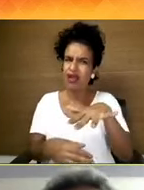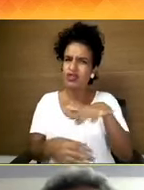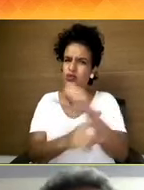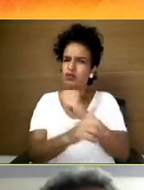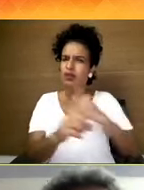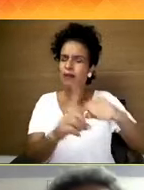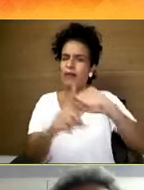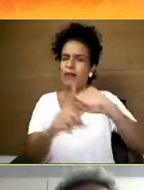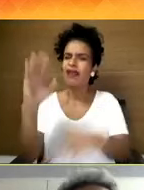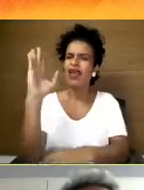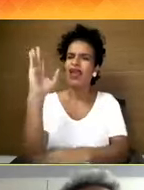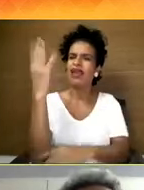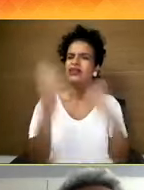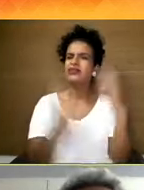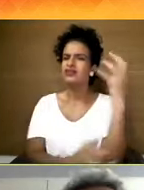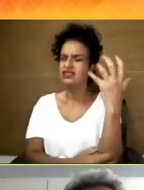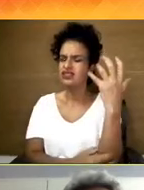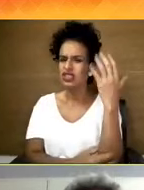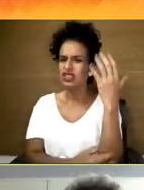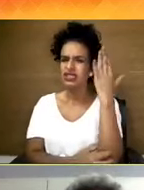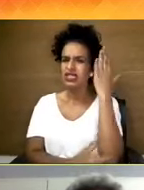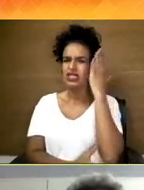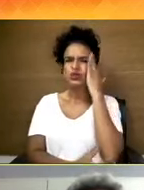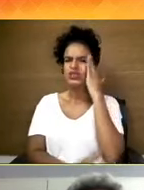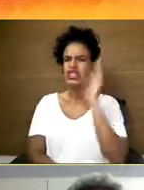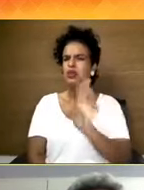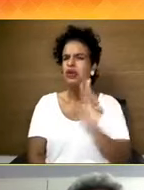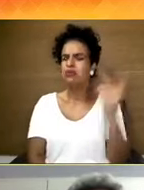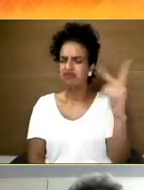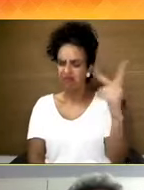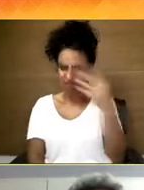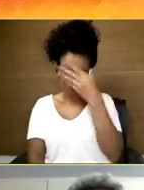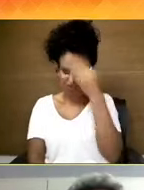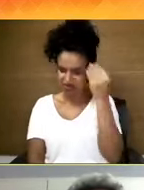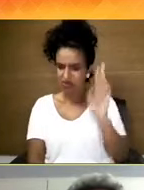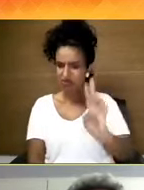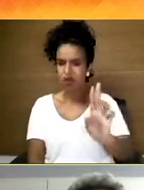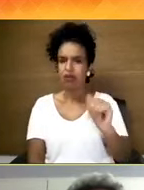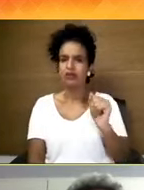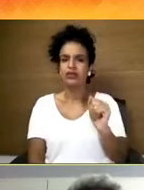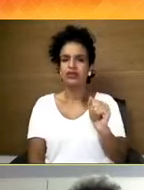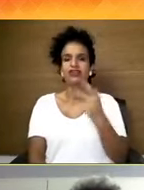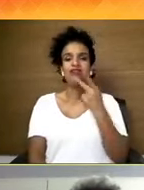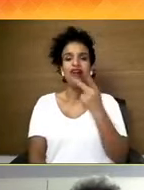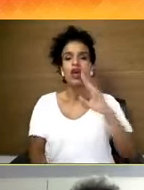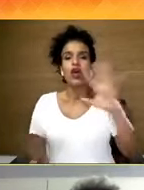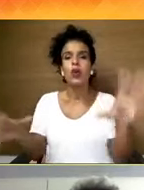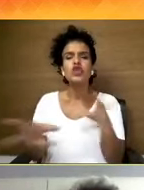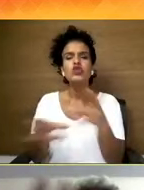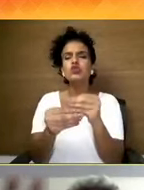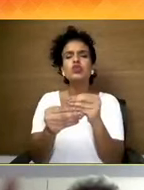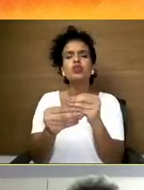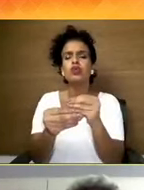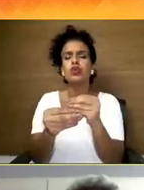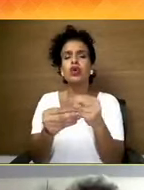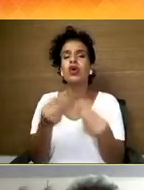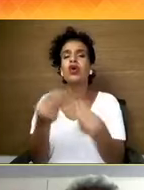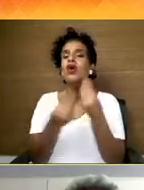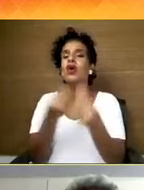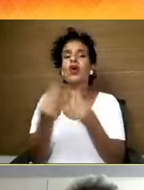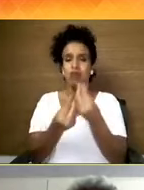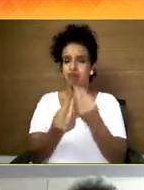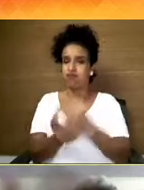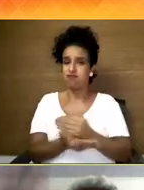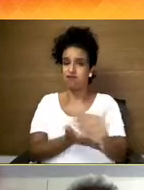não me lembro o nome dele, enfim, queria que vocês fizessem um apanhado desde o governo Bolsonaro com